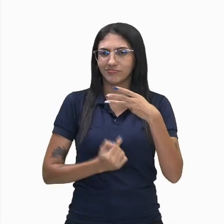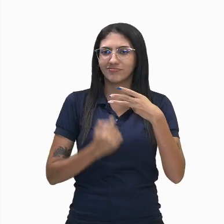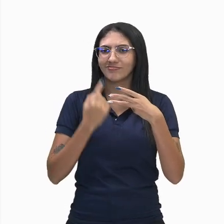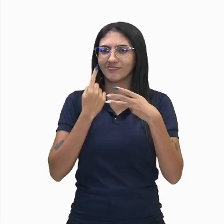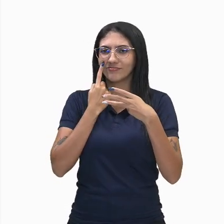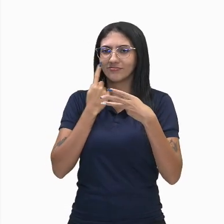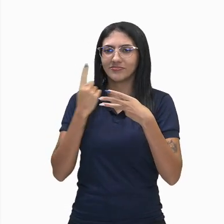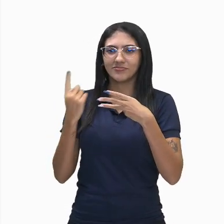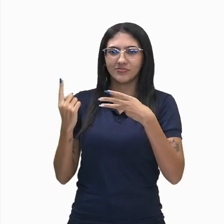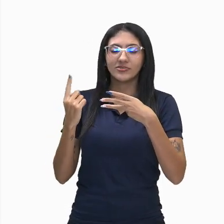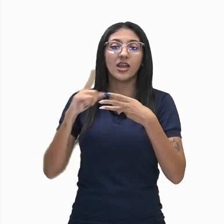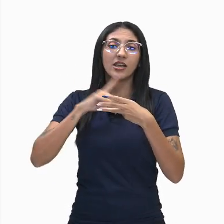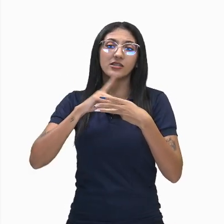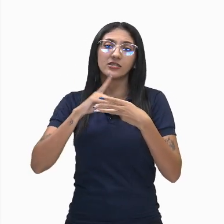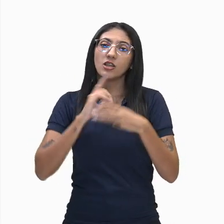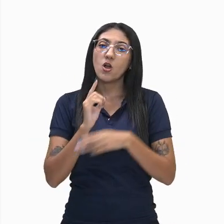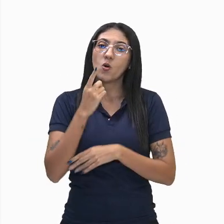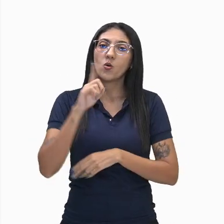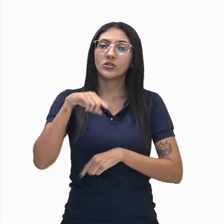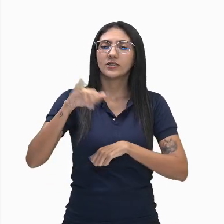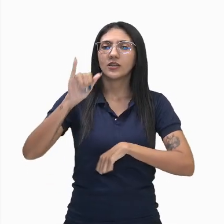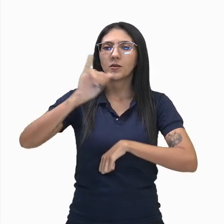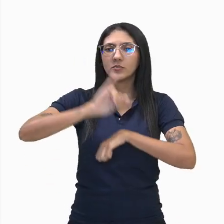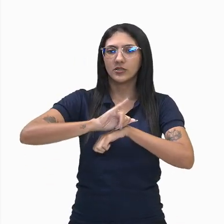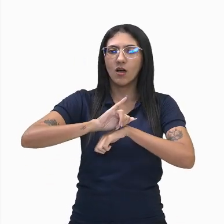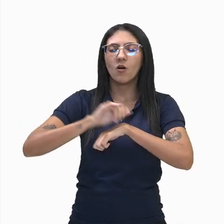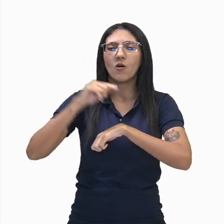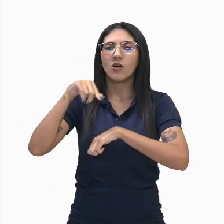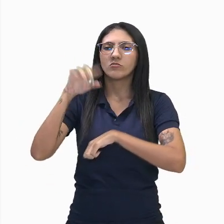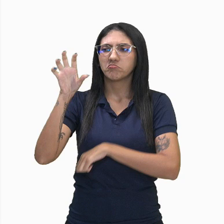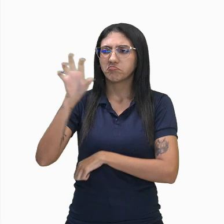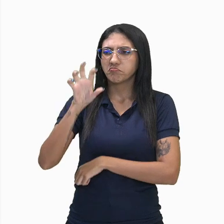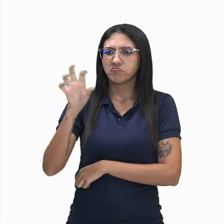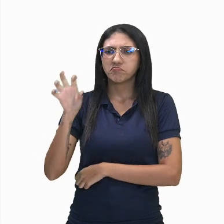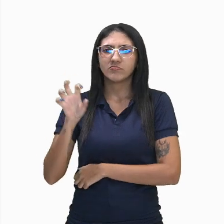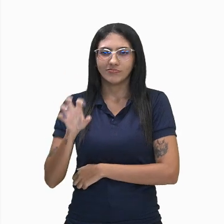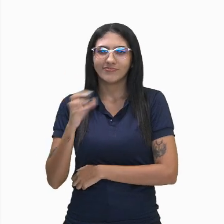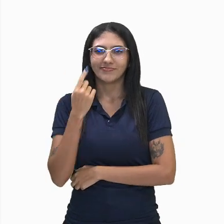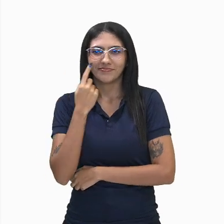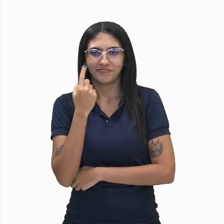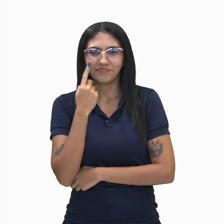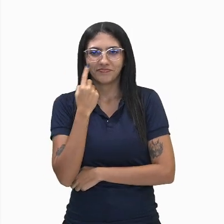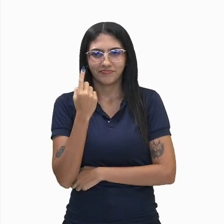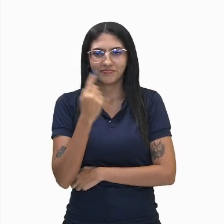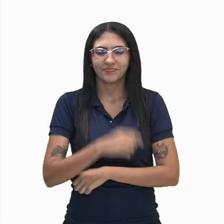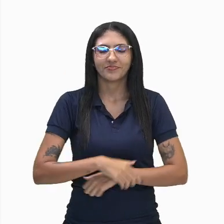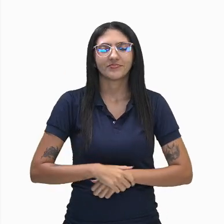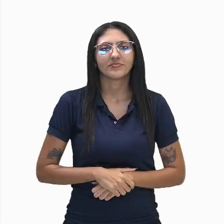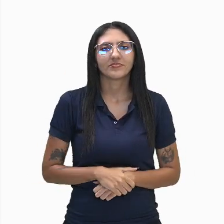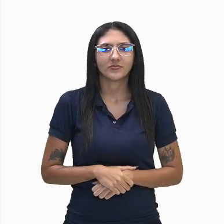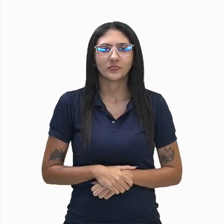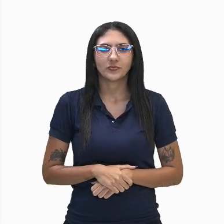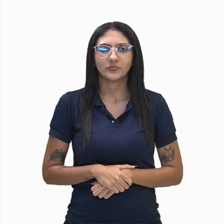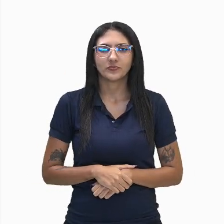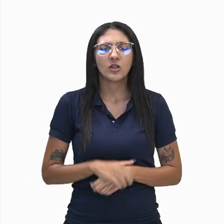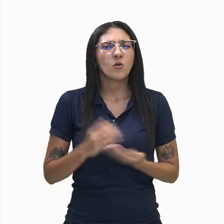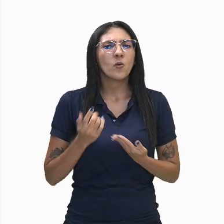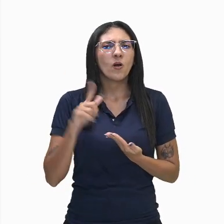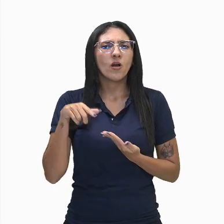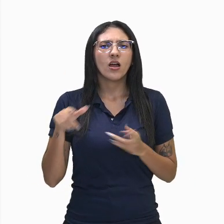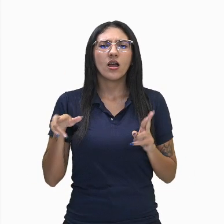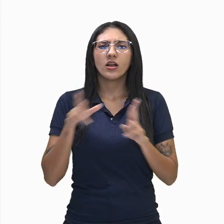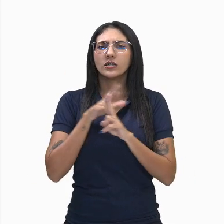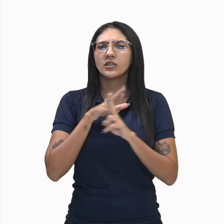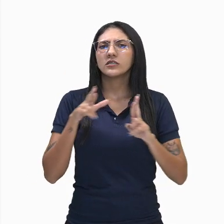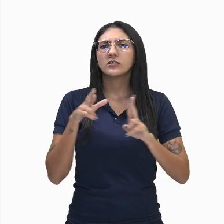ali uma dessas capitais que é Meroé, situadas lá no nosso mapa, tá bom? E qual é a relação com o Egito?